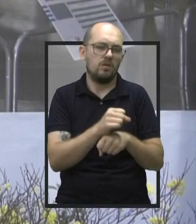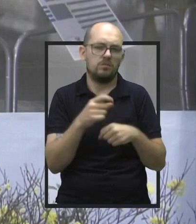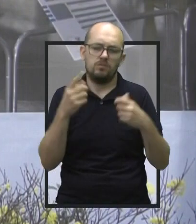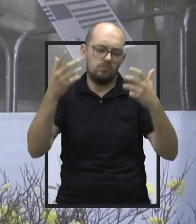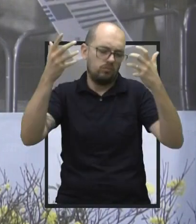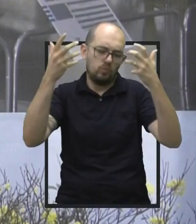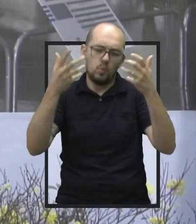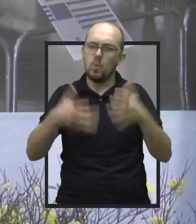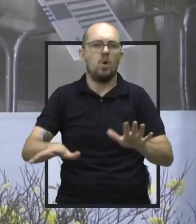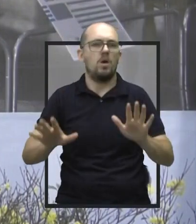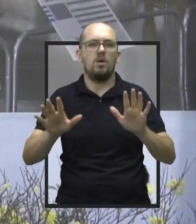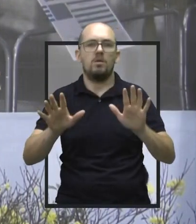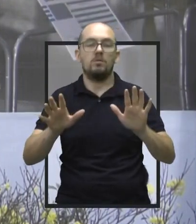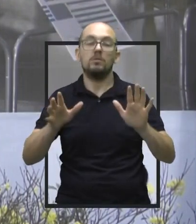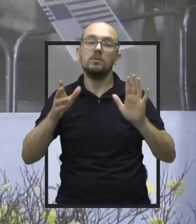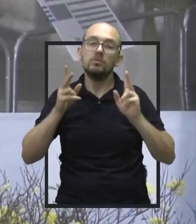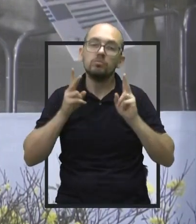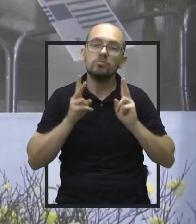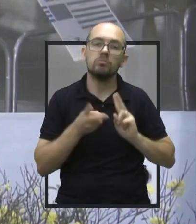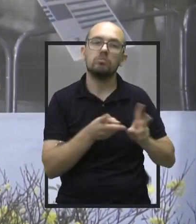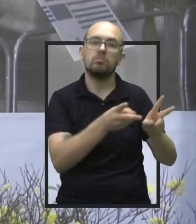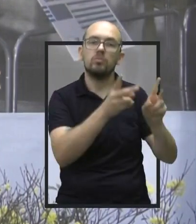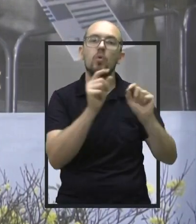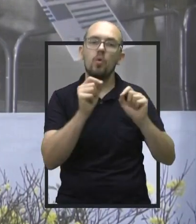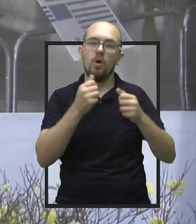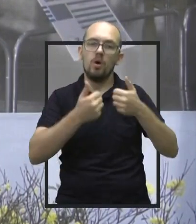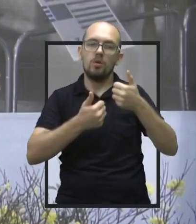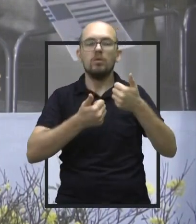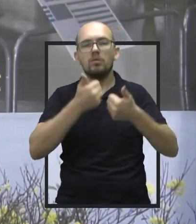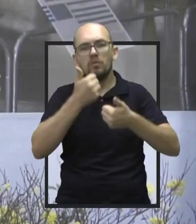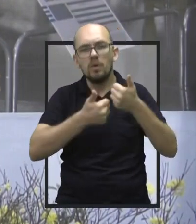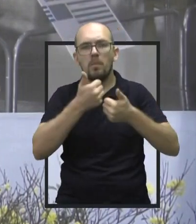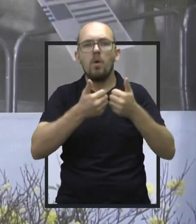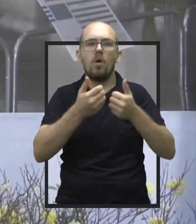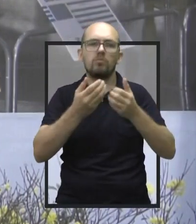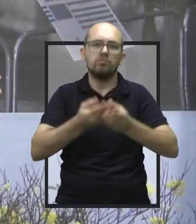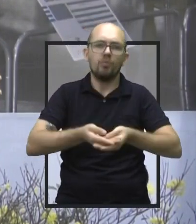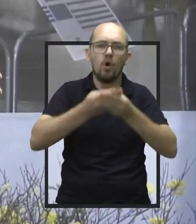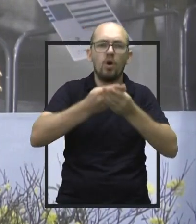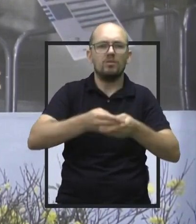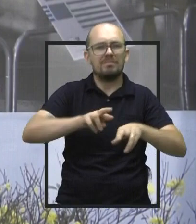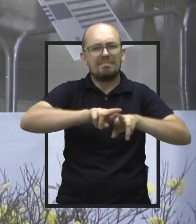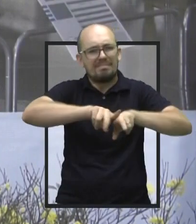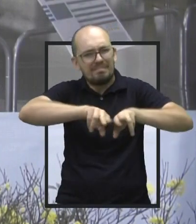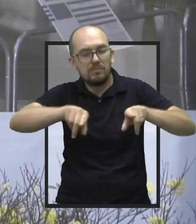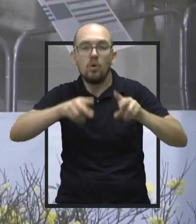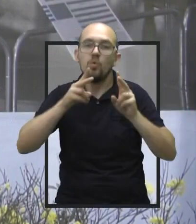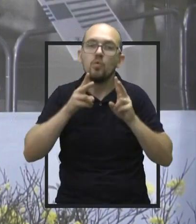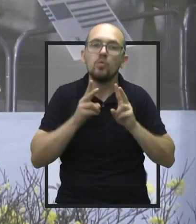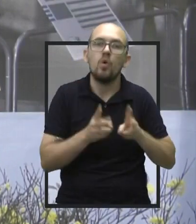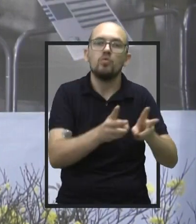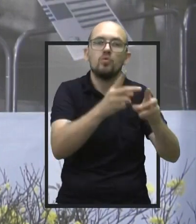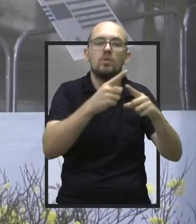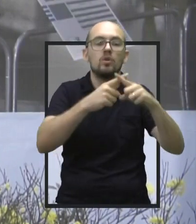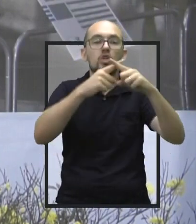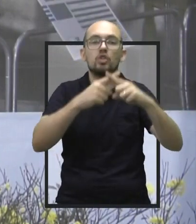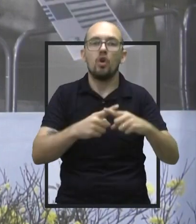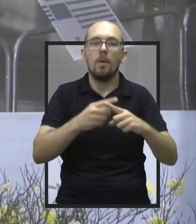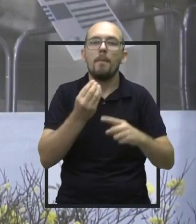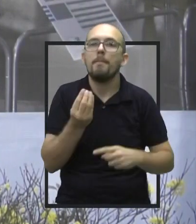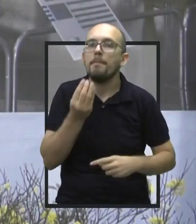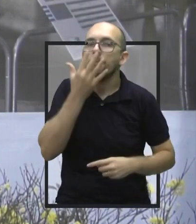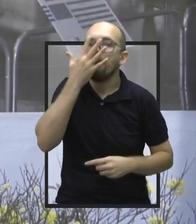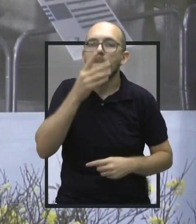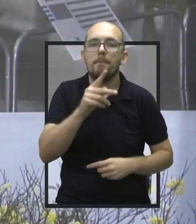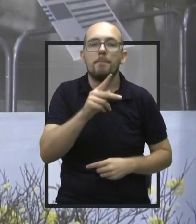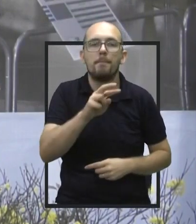quer. Sim. O que a gente pretende, o que a gente quer é que continue os Jogos da Primavera, até porque as crianças, né, das